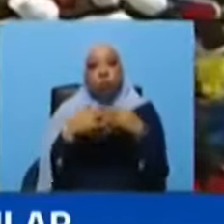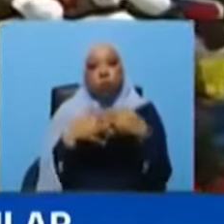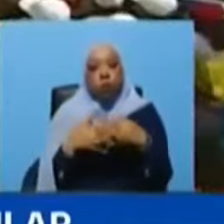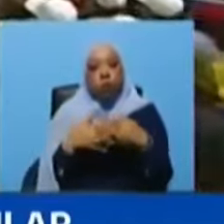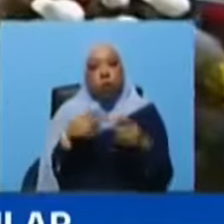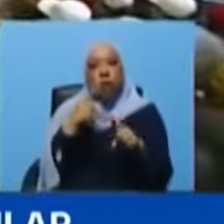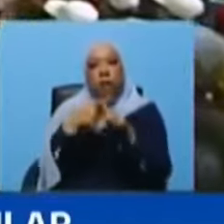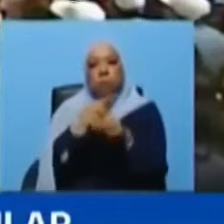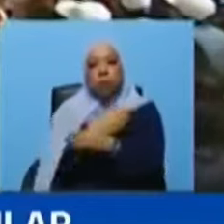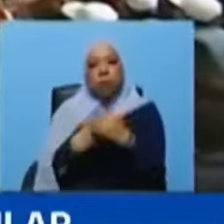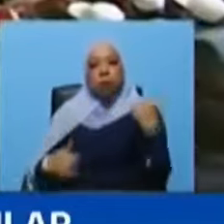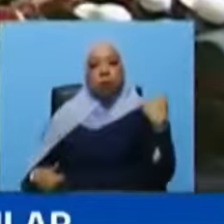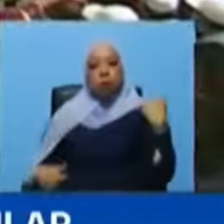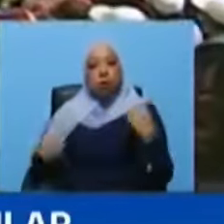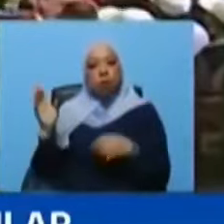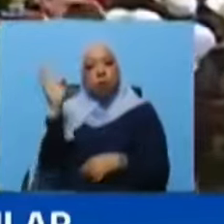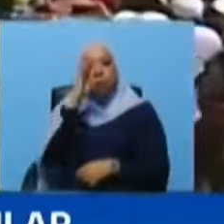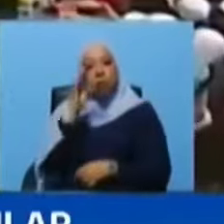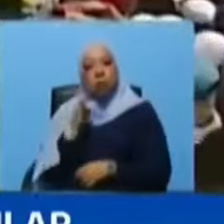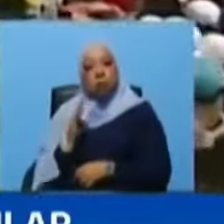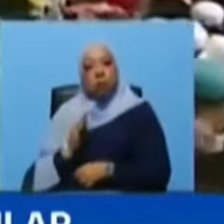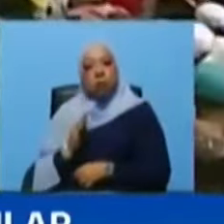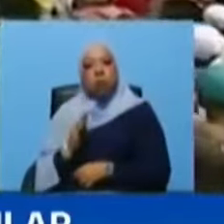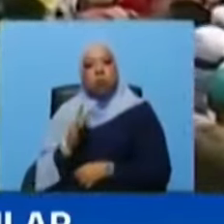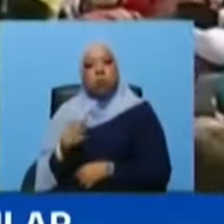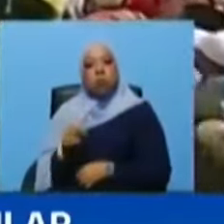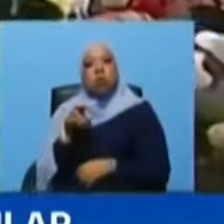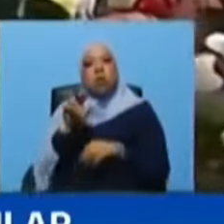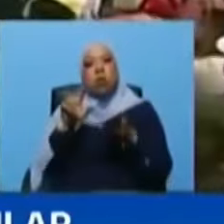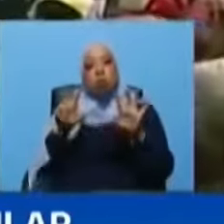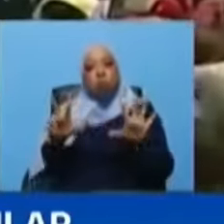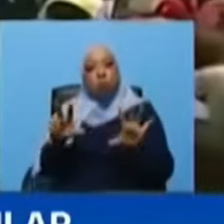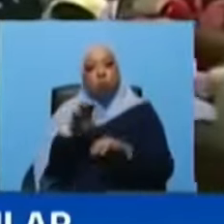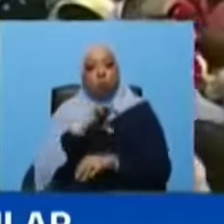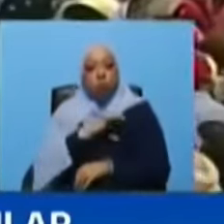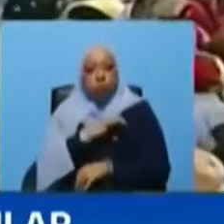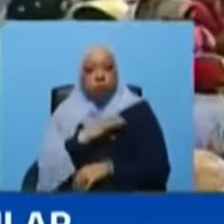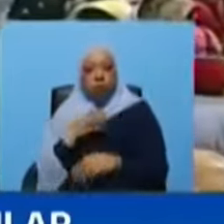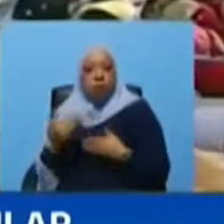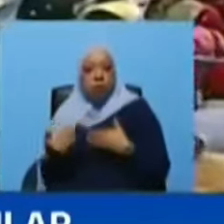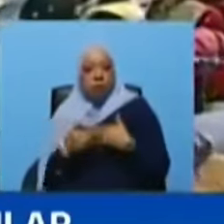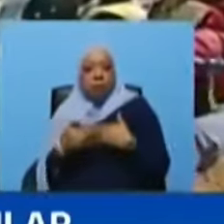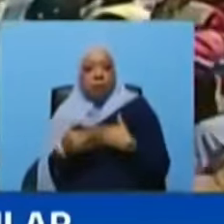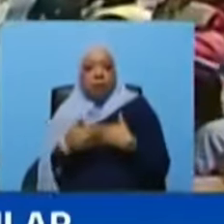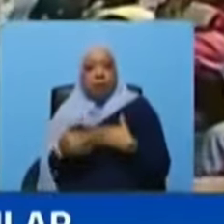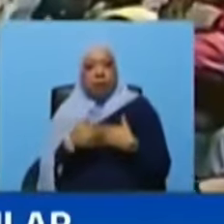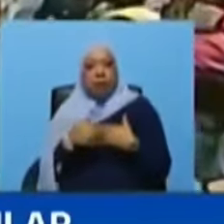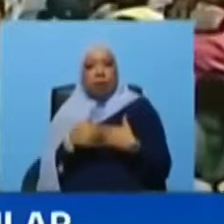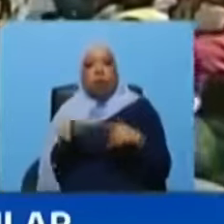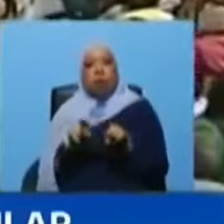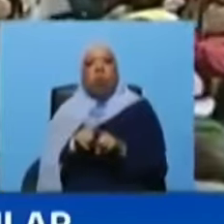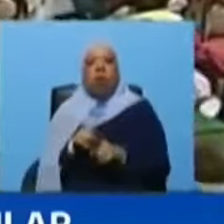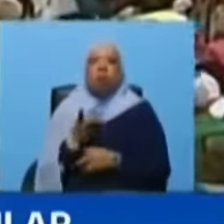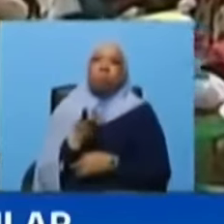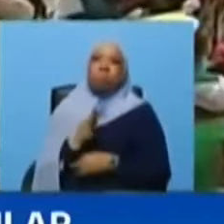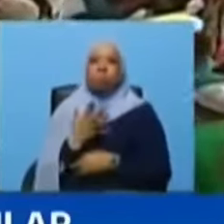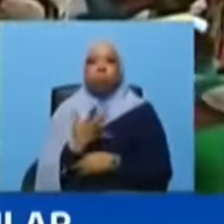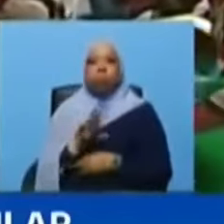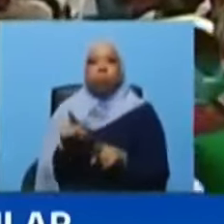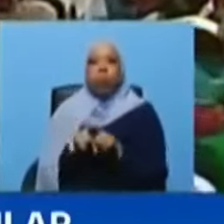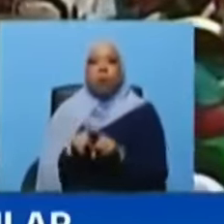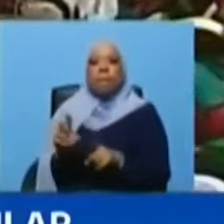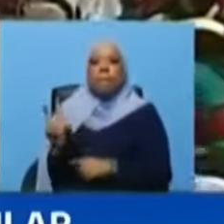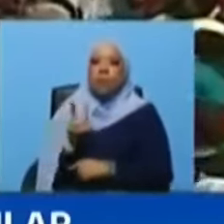posição do Brasil até aqui em relação a essa eleição na Venezuela olha Sem dúvida